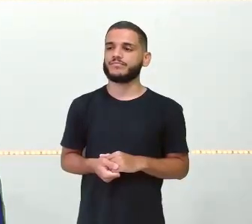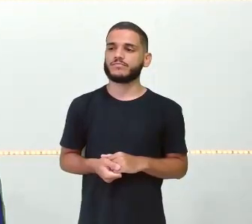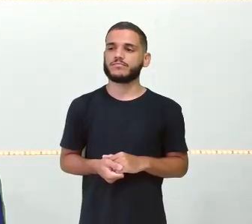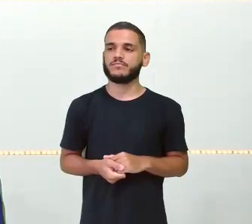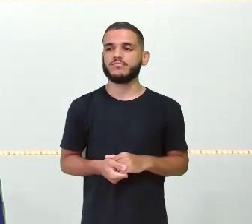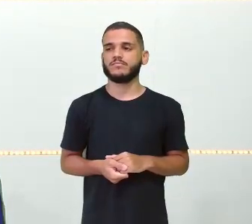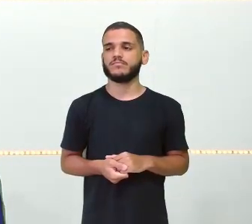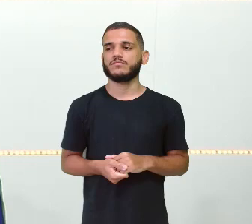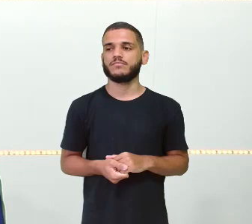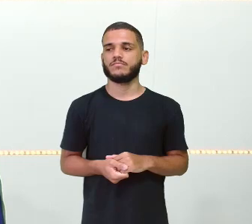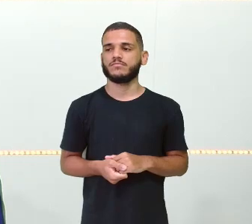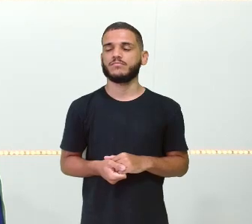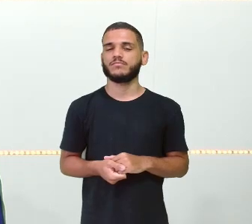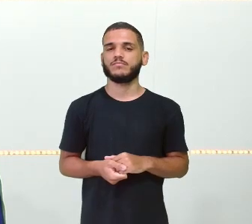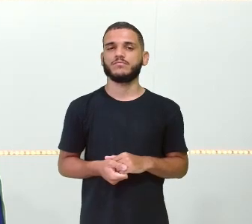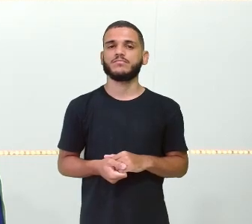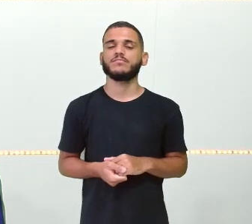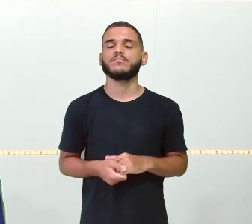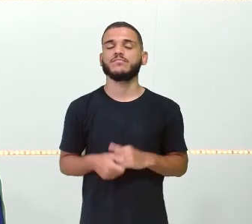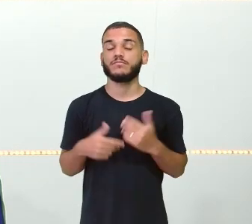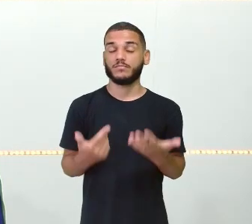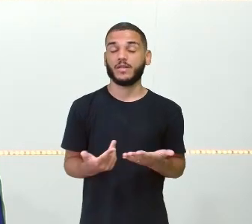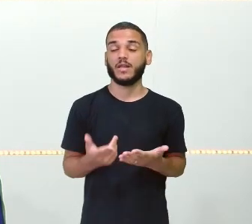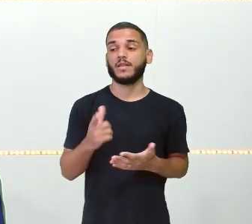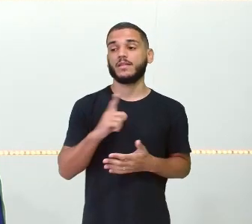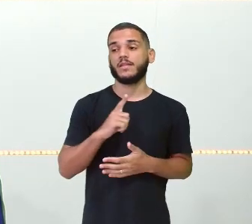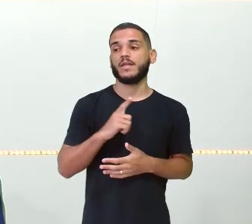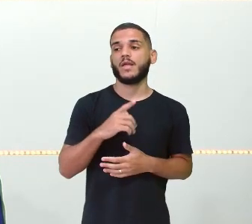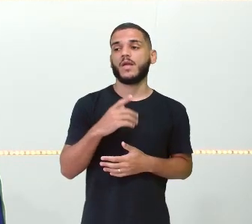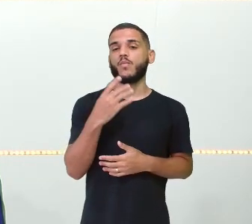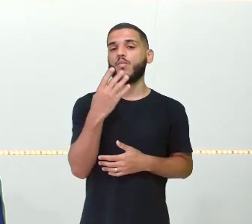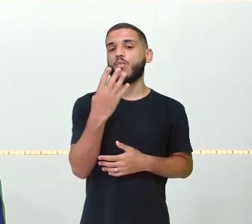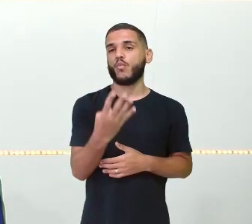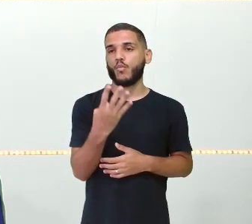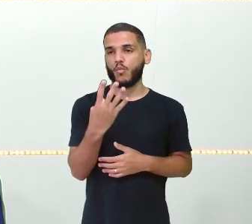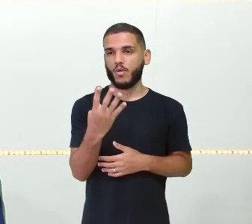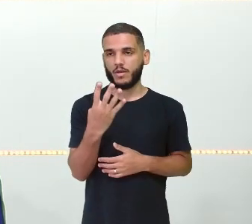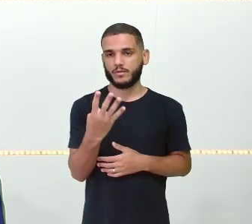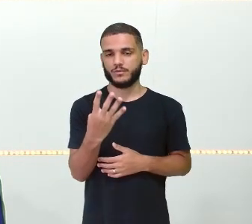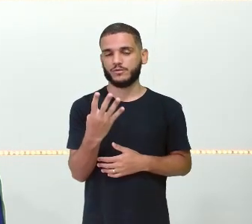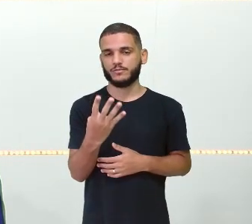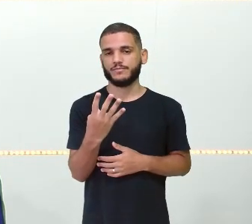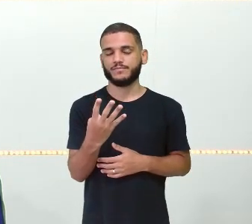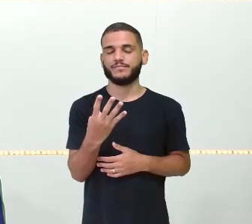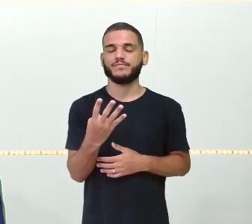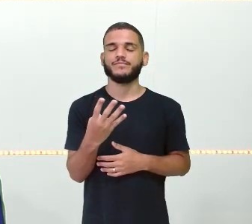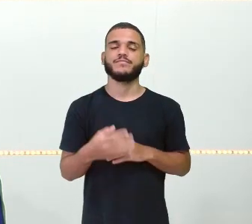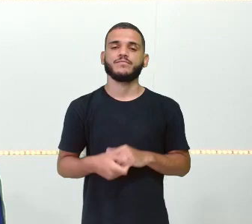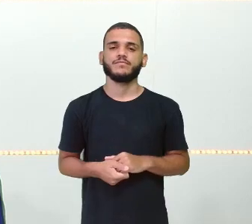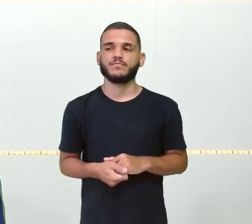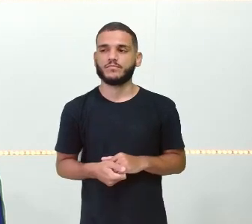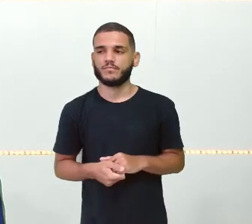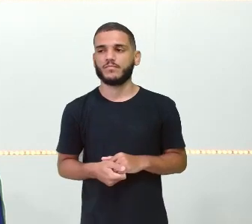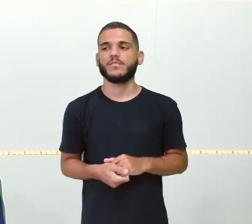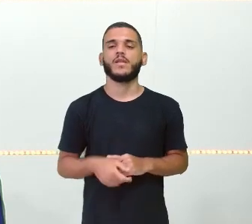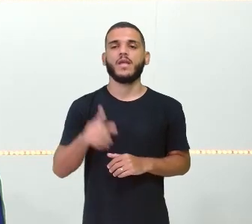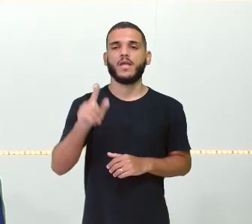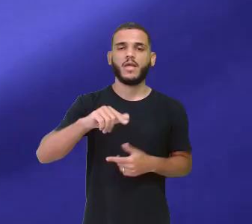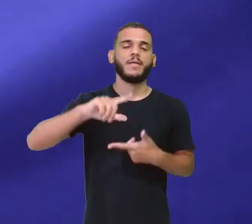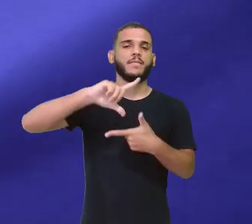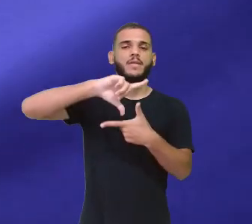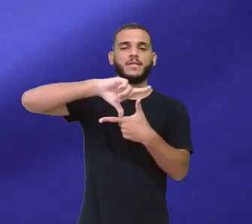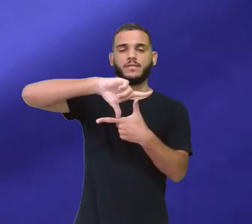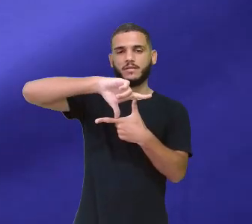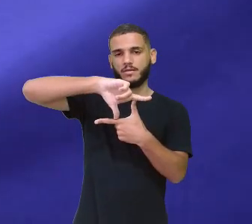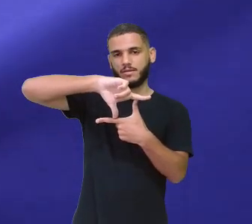tenho aqui, ó, no paralelepípedo, 4 lados, né, 4 faces